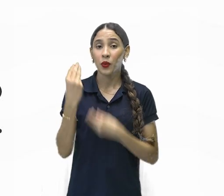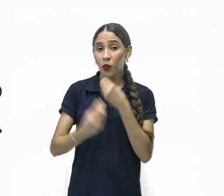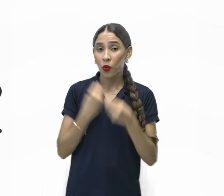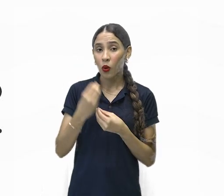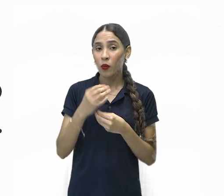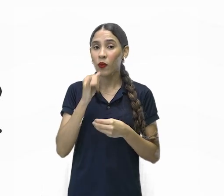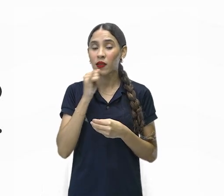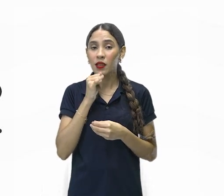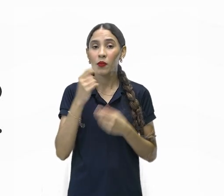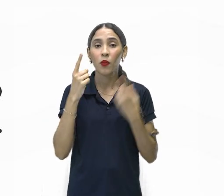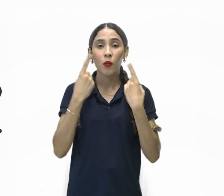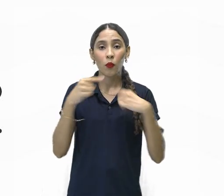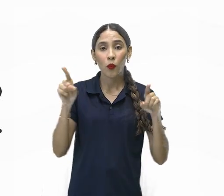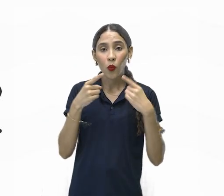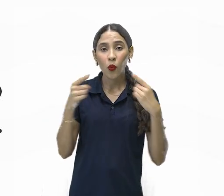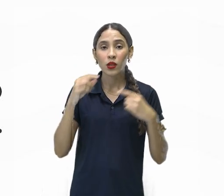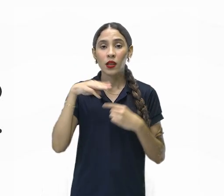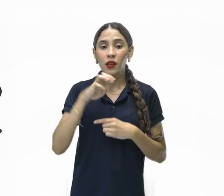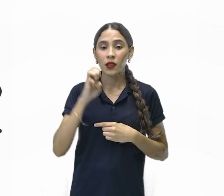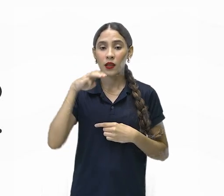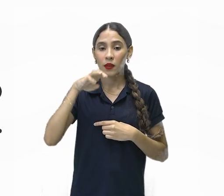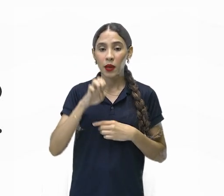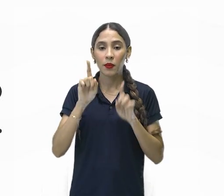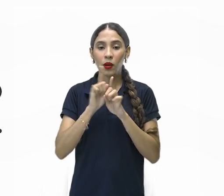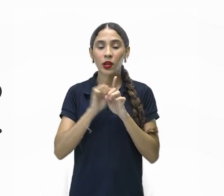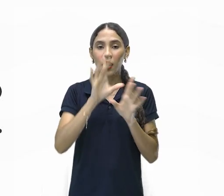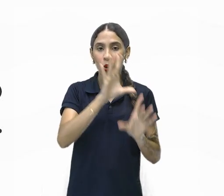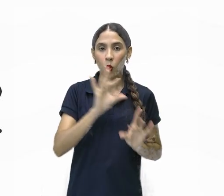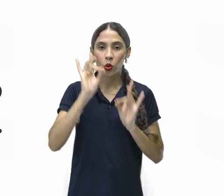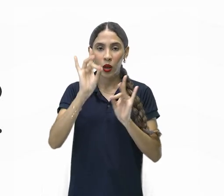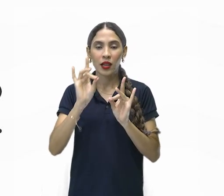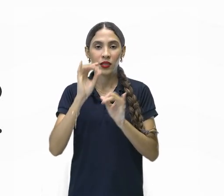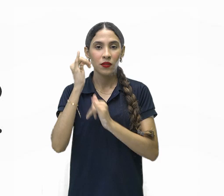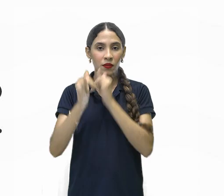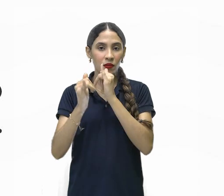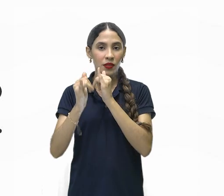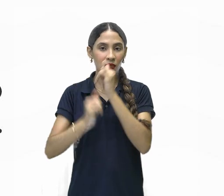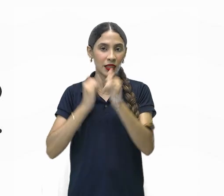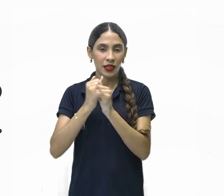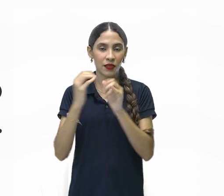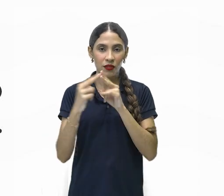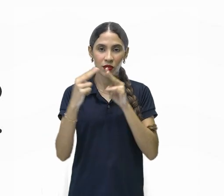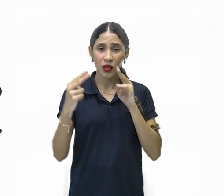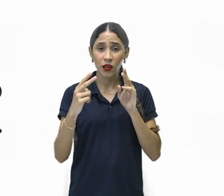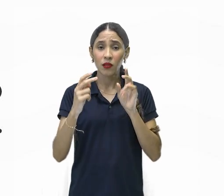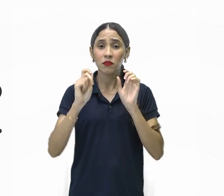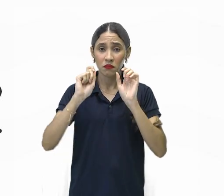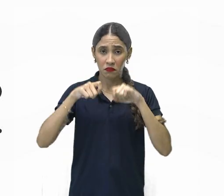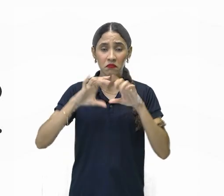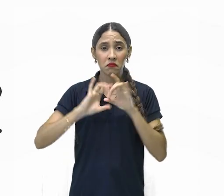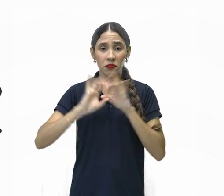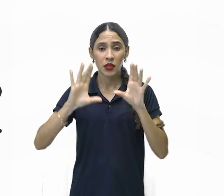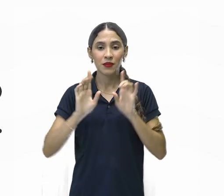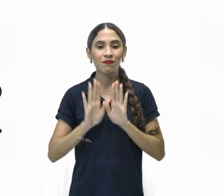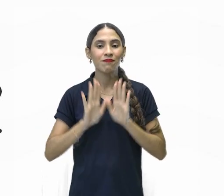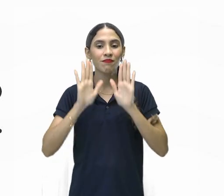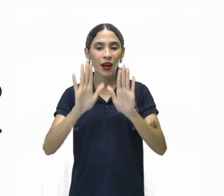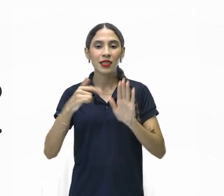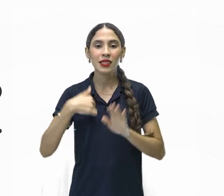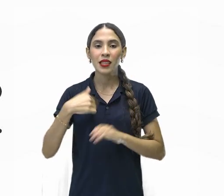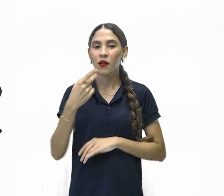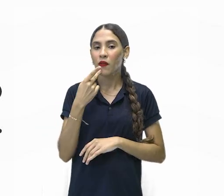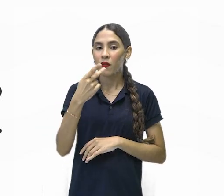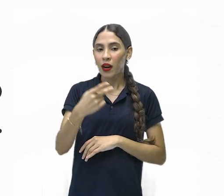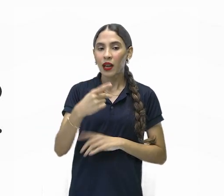como remix, meme, colagem digital. Tudo isso é permitido. Mas, quando eu